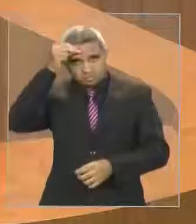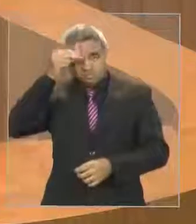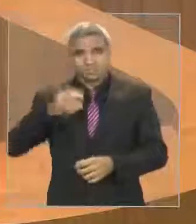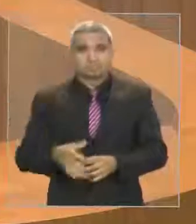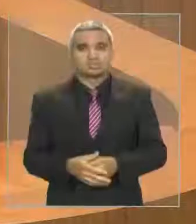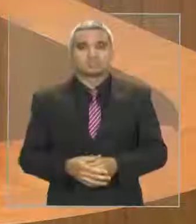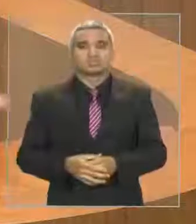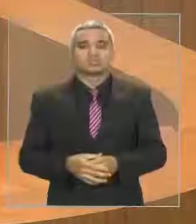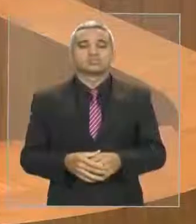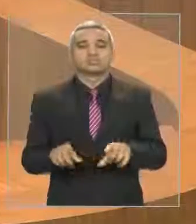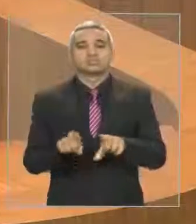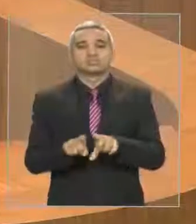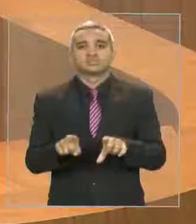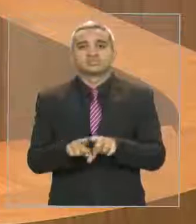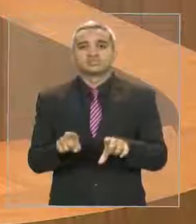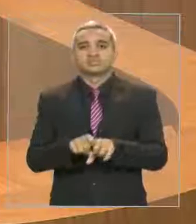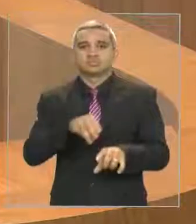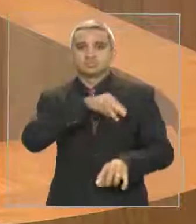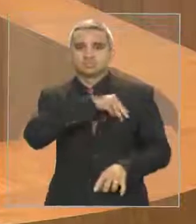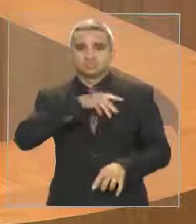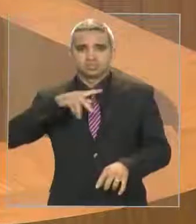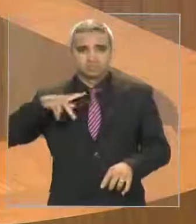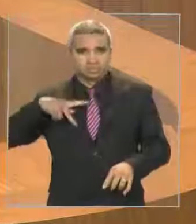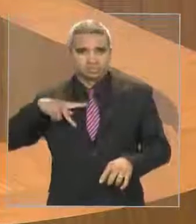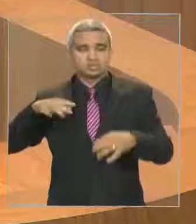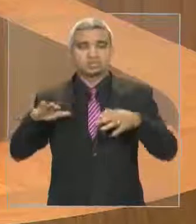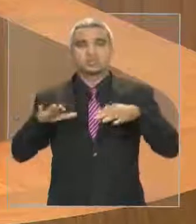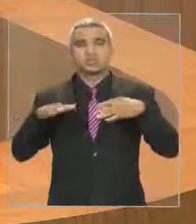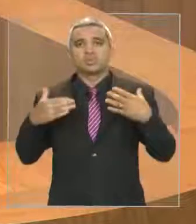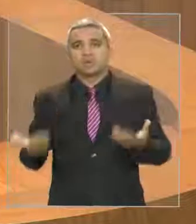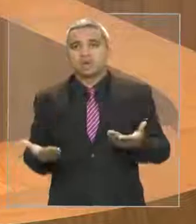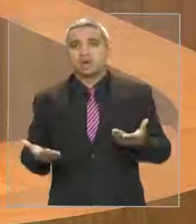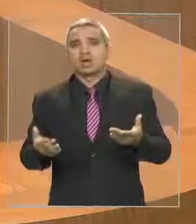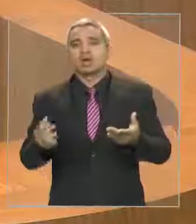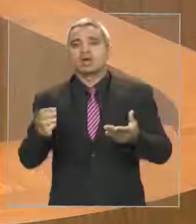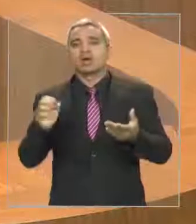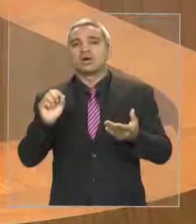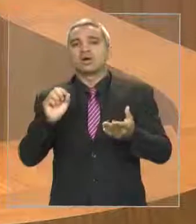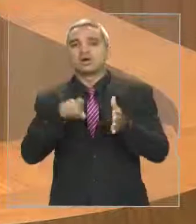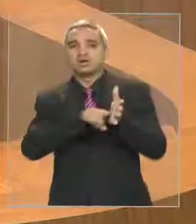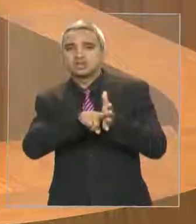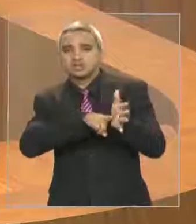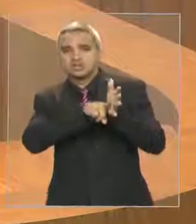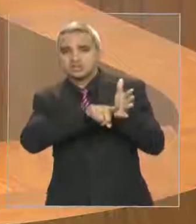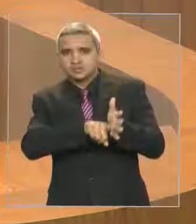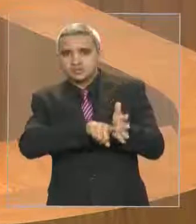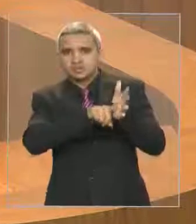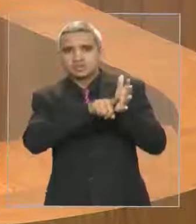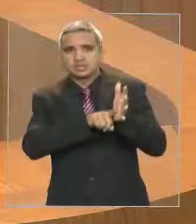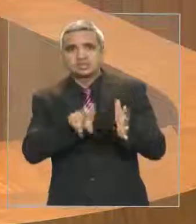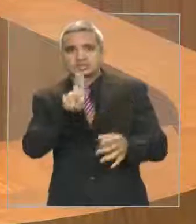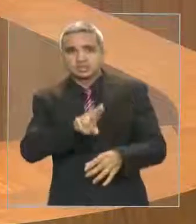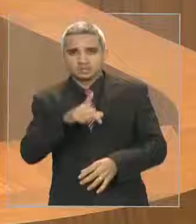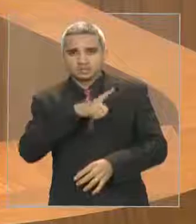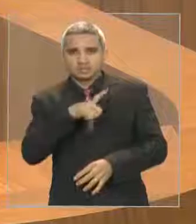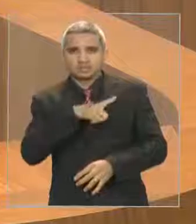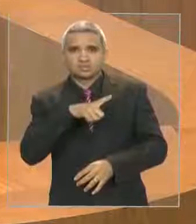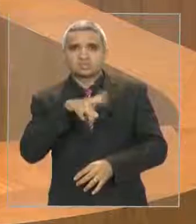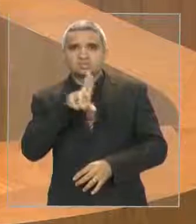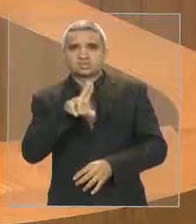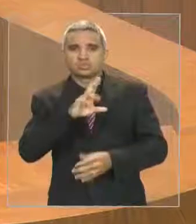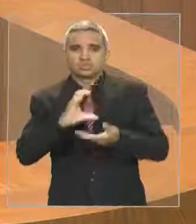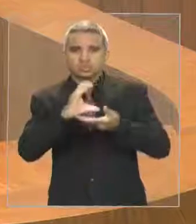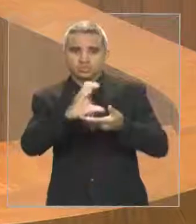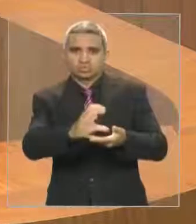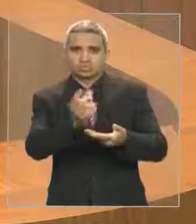são os procedimentos e as investigações que existem com os recursos do FNDE, com os